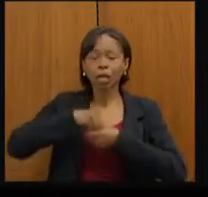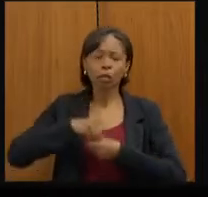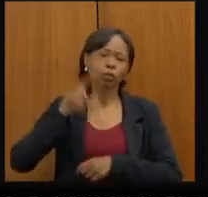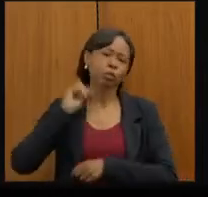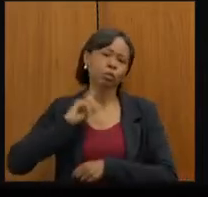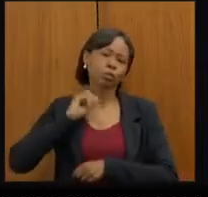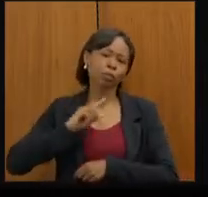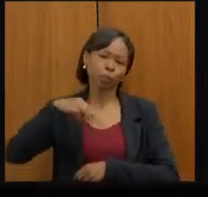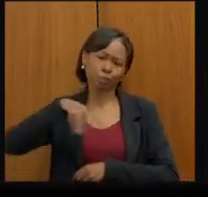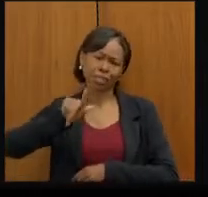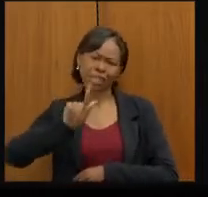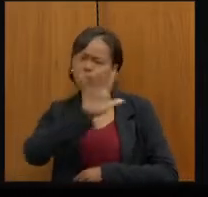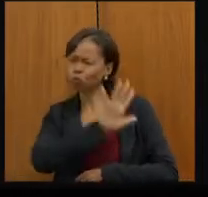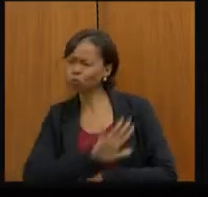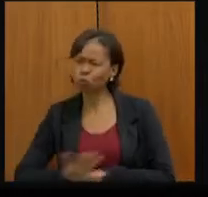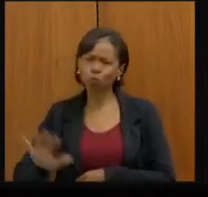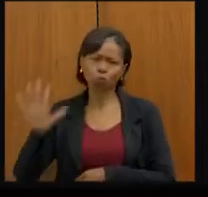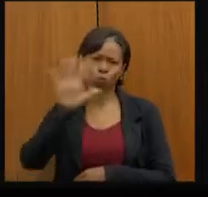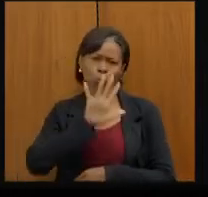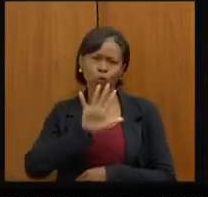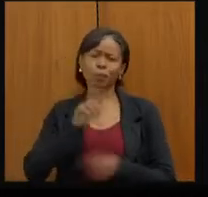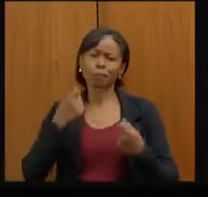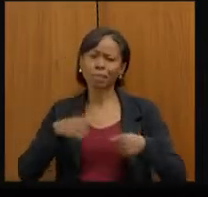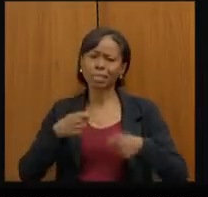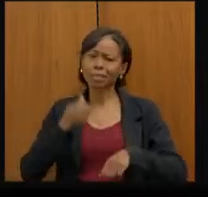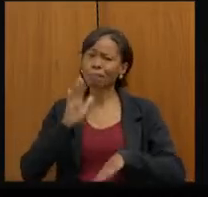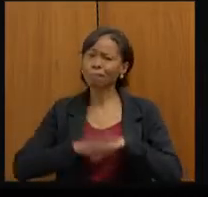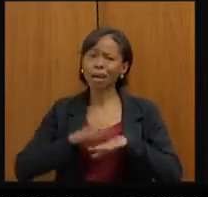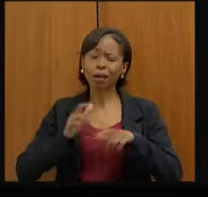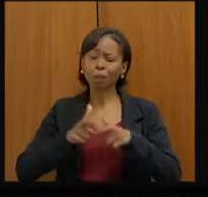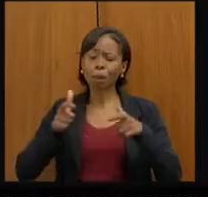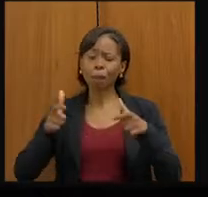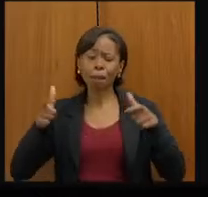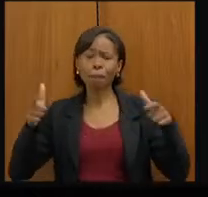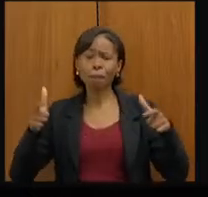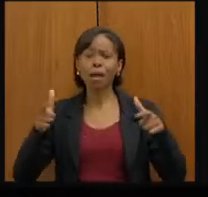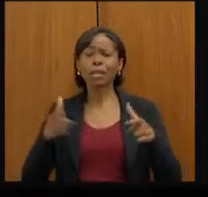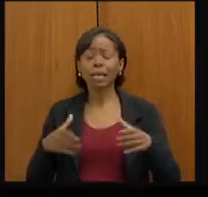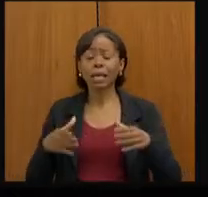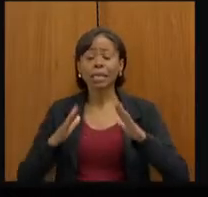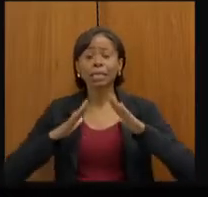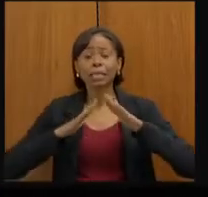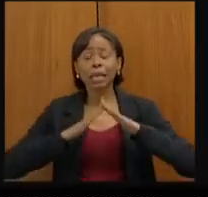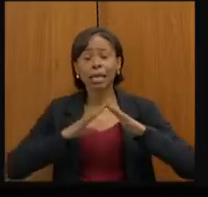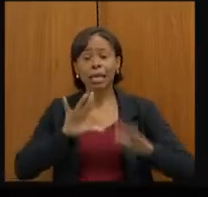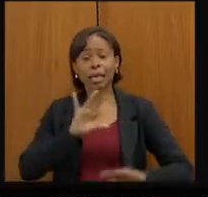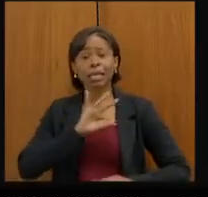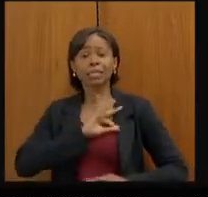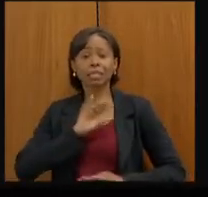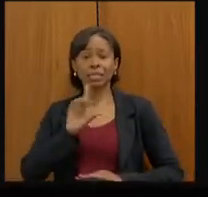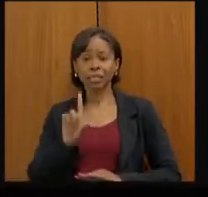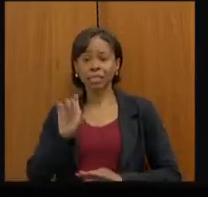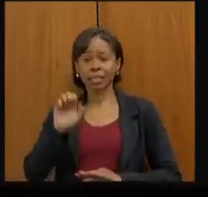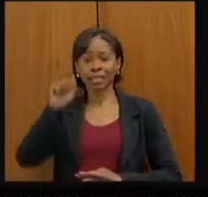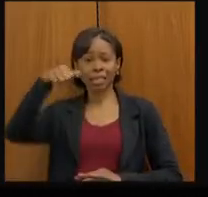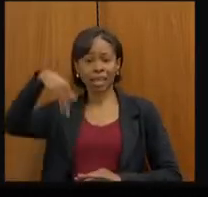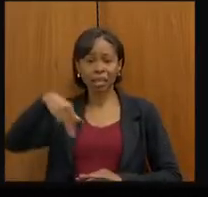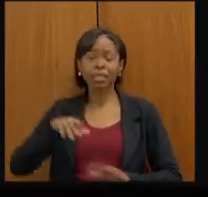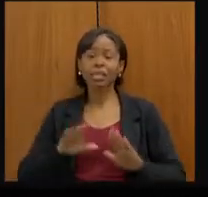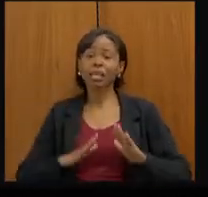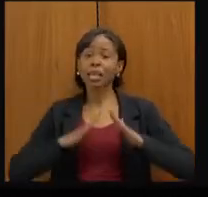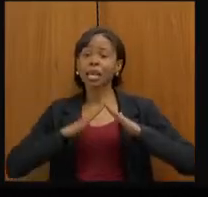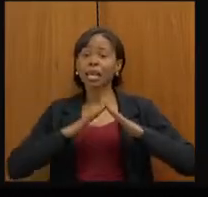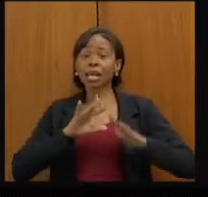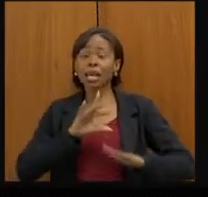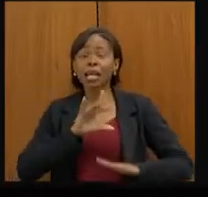Gerais precisamos ampliar o número de de ano e o município o estado 853 municípios não